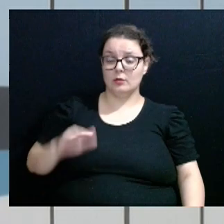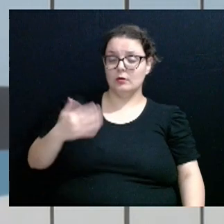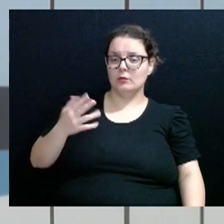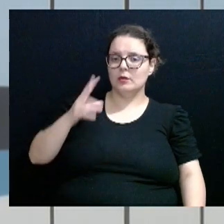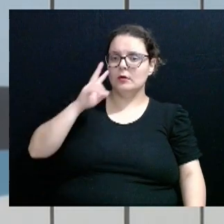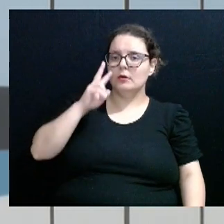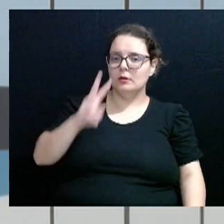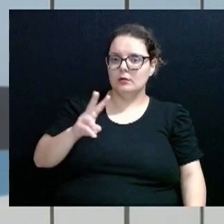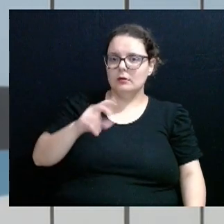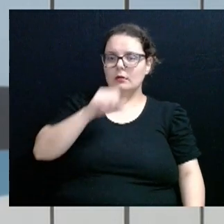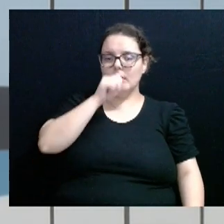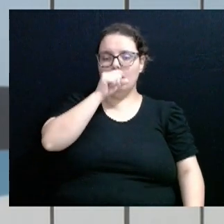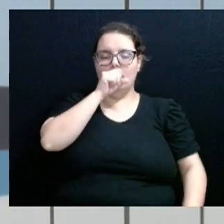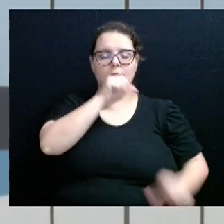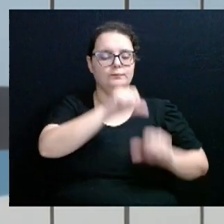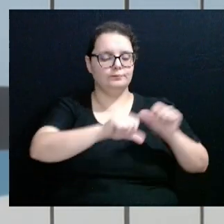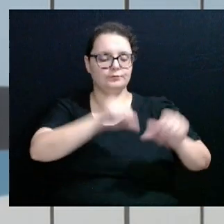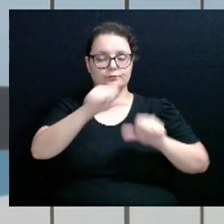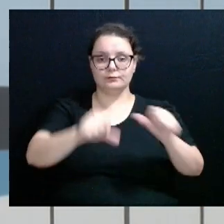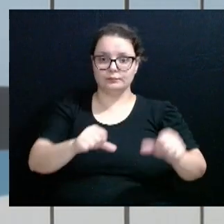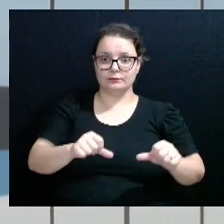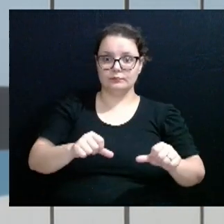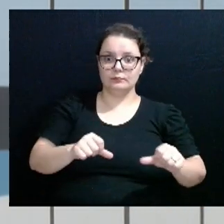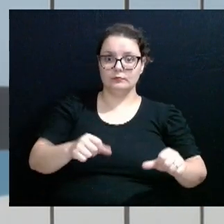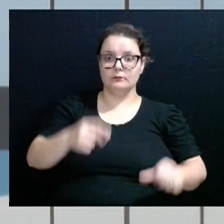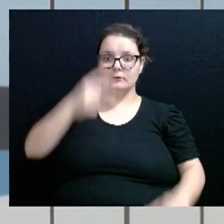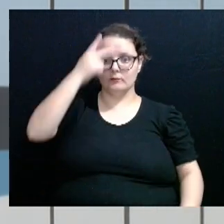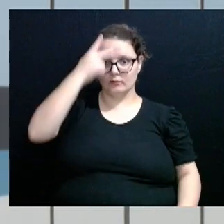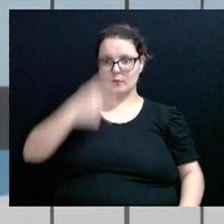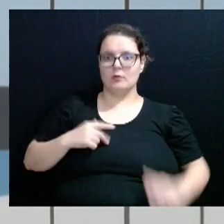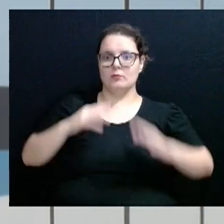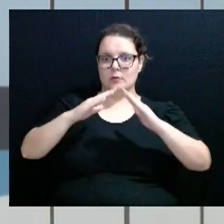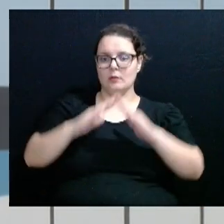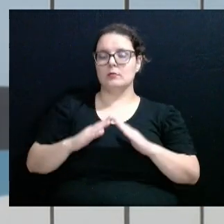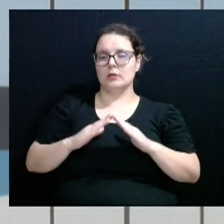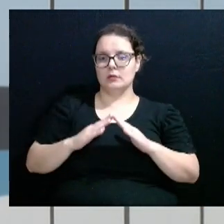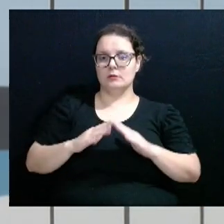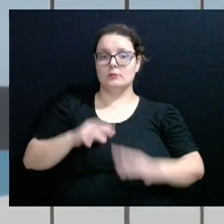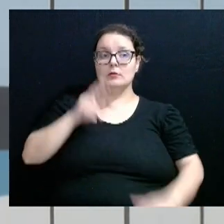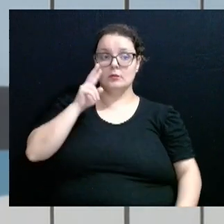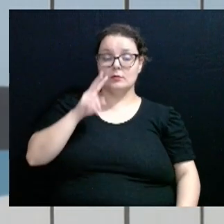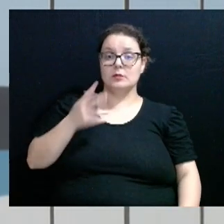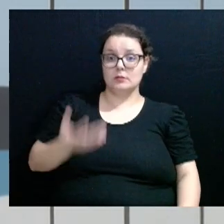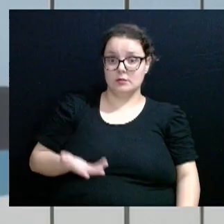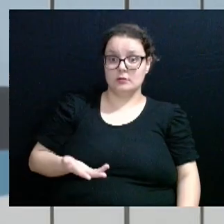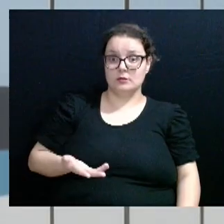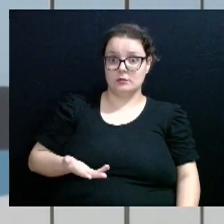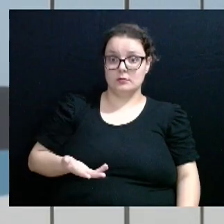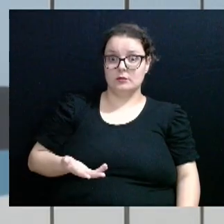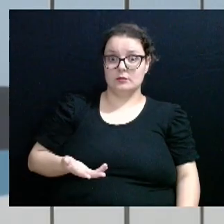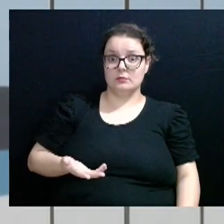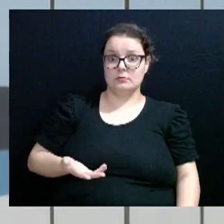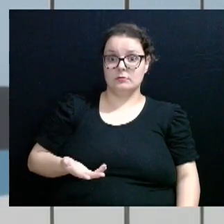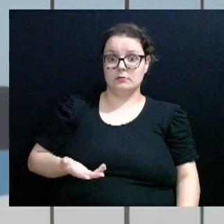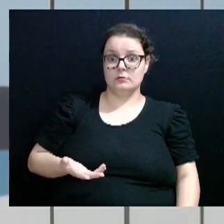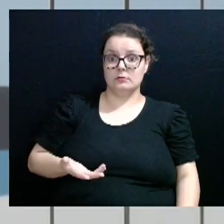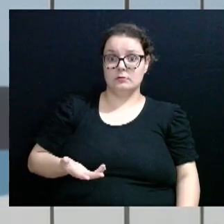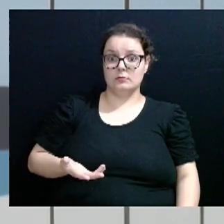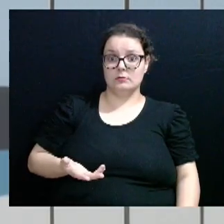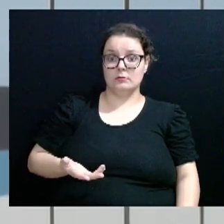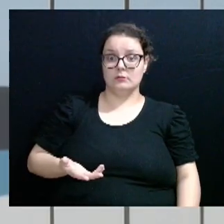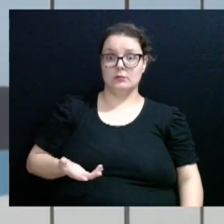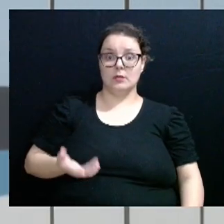transformação na sua casa, você vê que você tem uma admiração